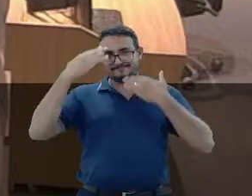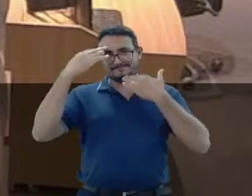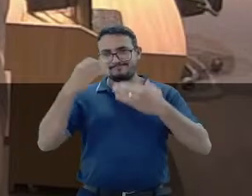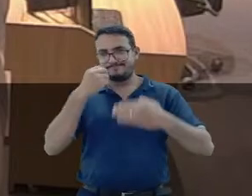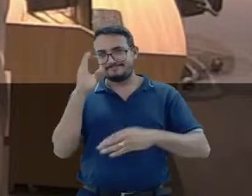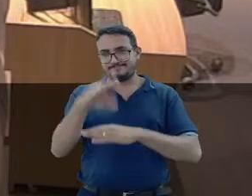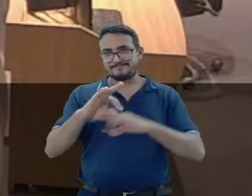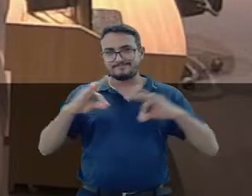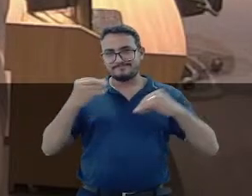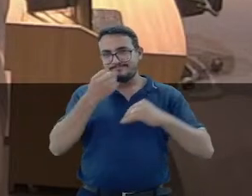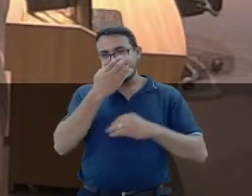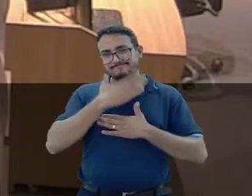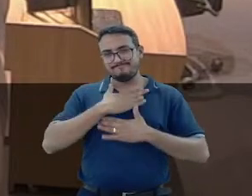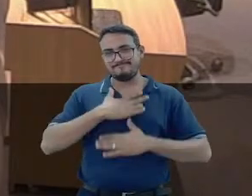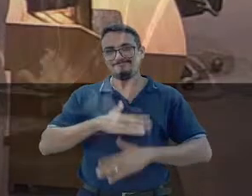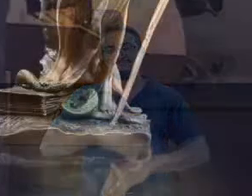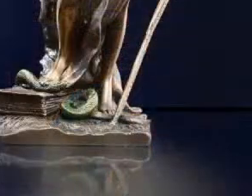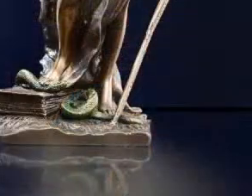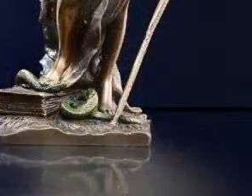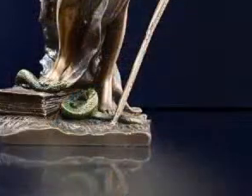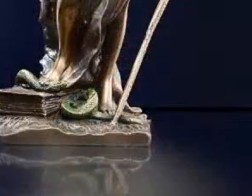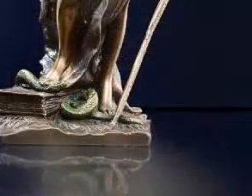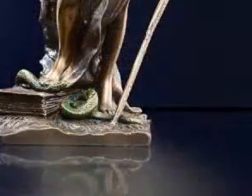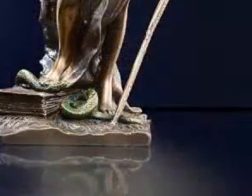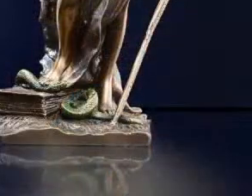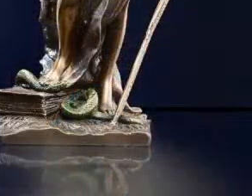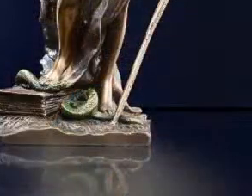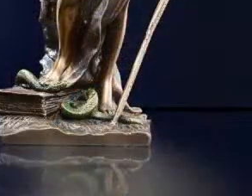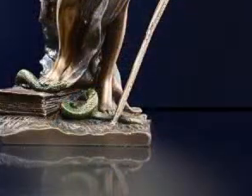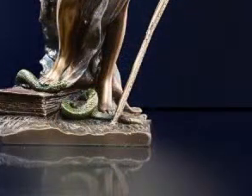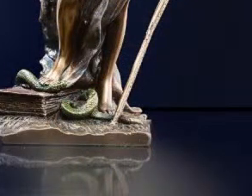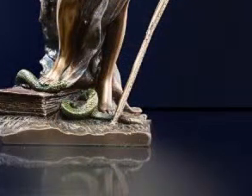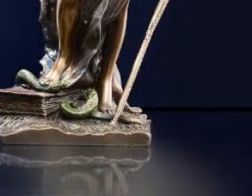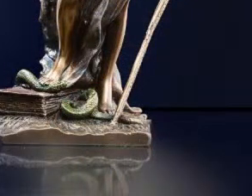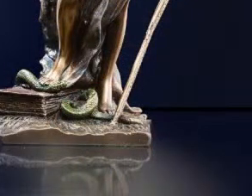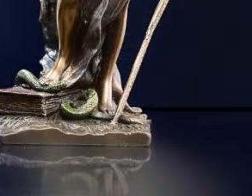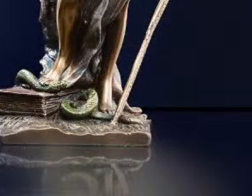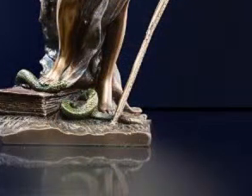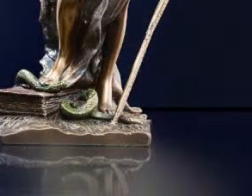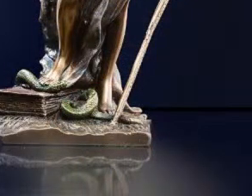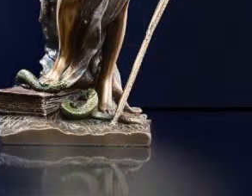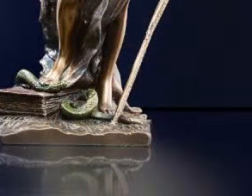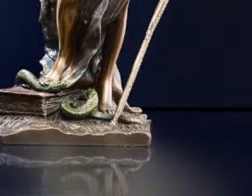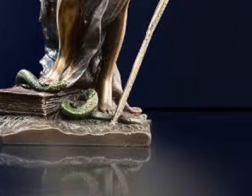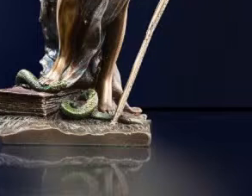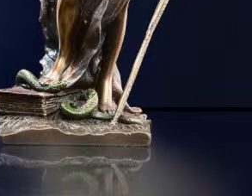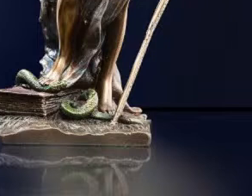a todos, um bom descanso. Boa tarde a todos. Boa tarde.